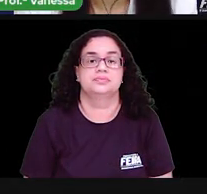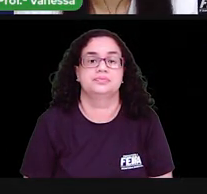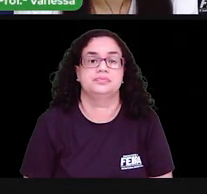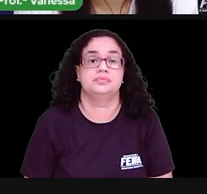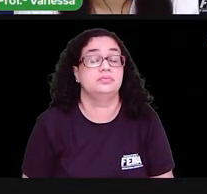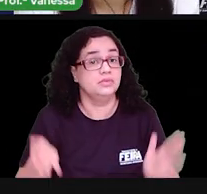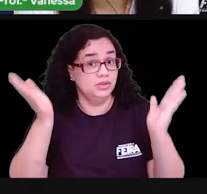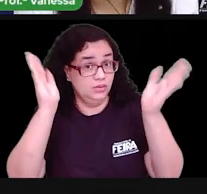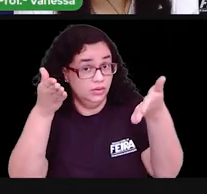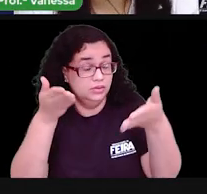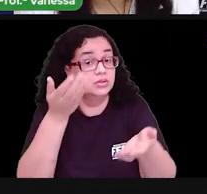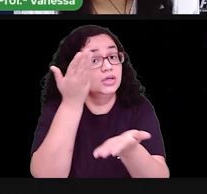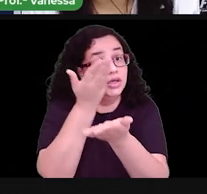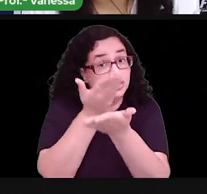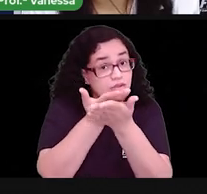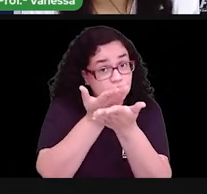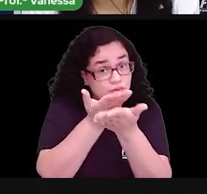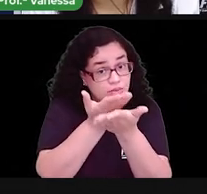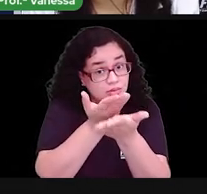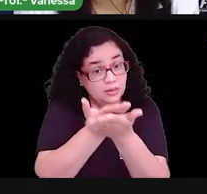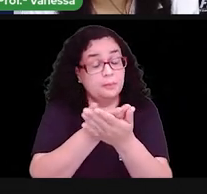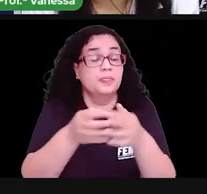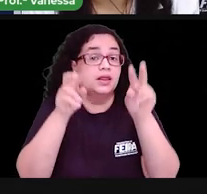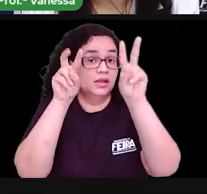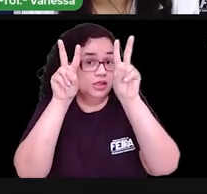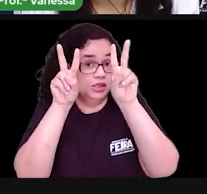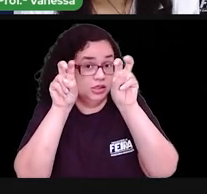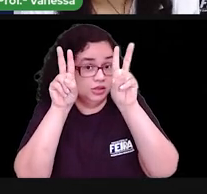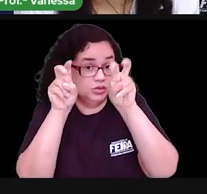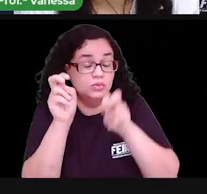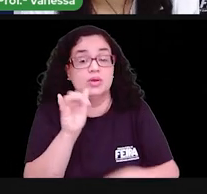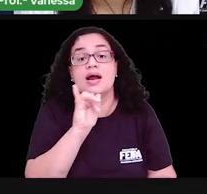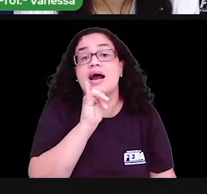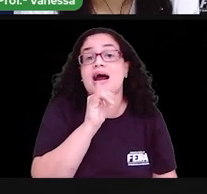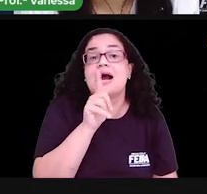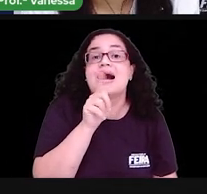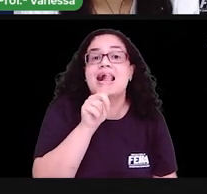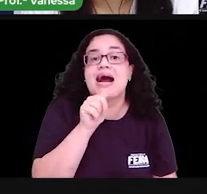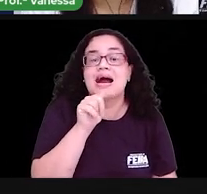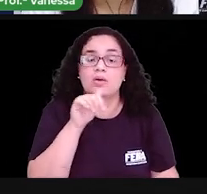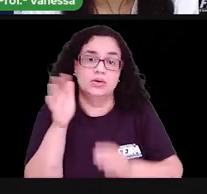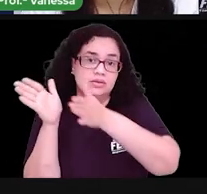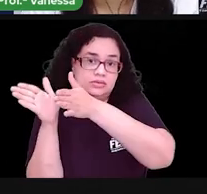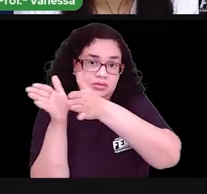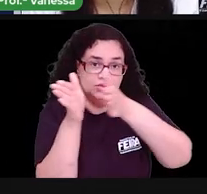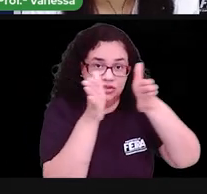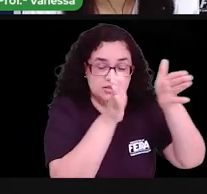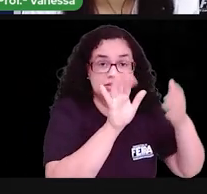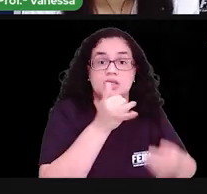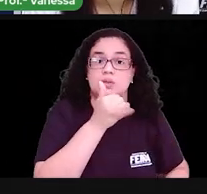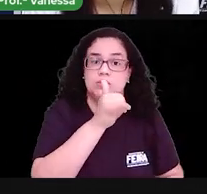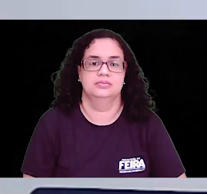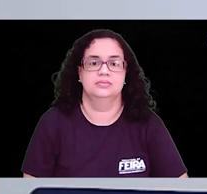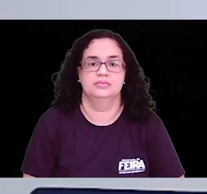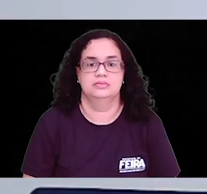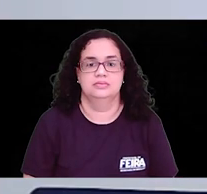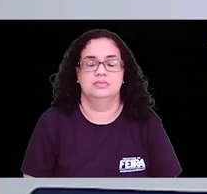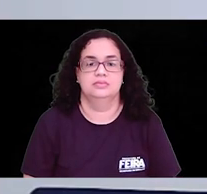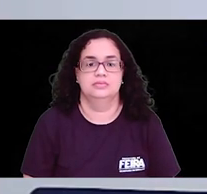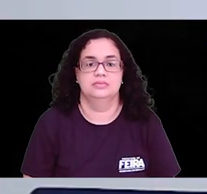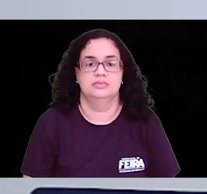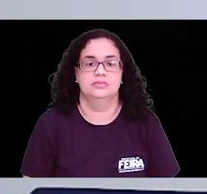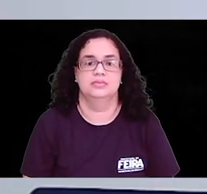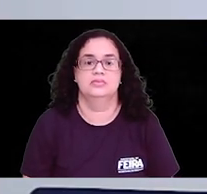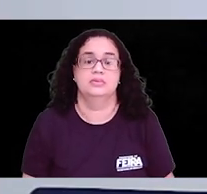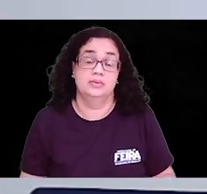e agora nós vamos estudar sobre e a água EA geração de energia eu